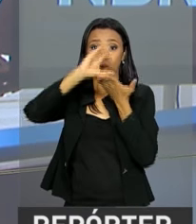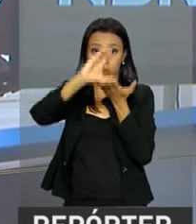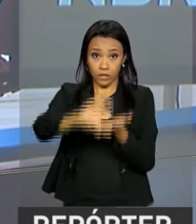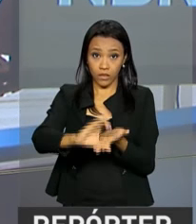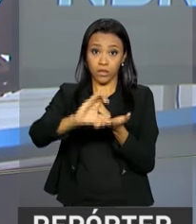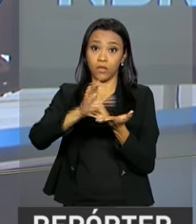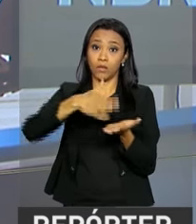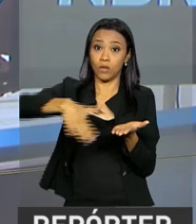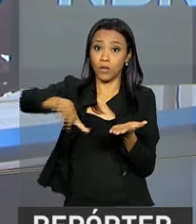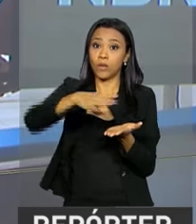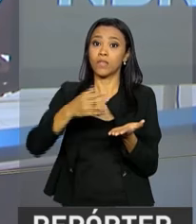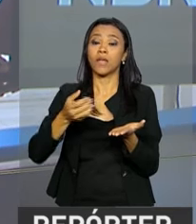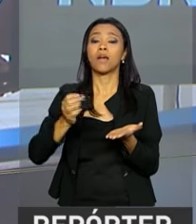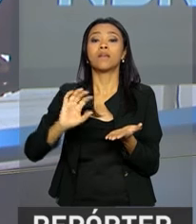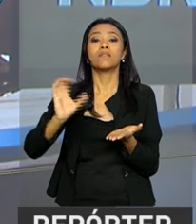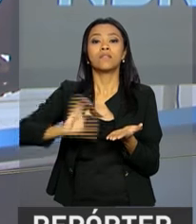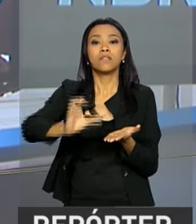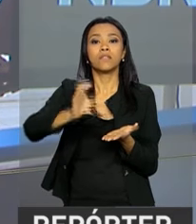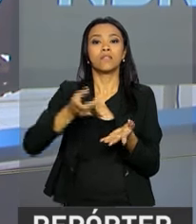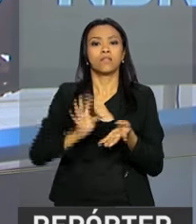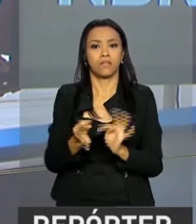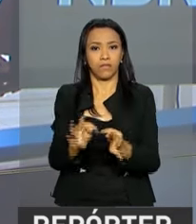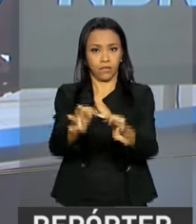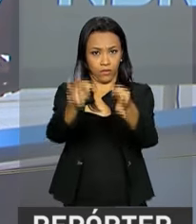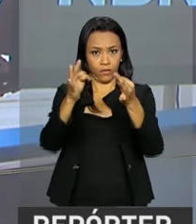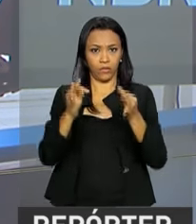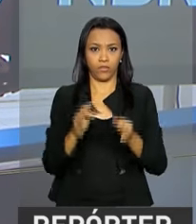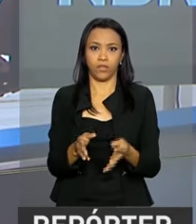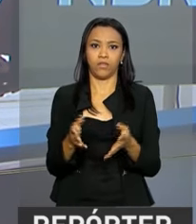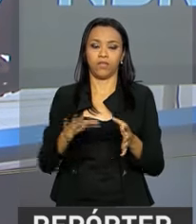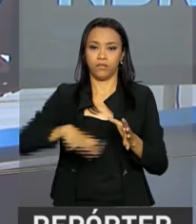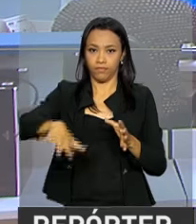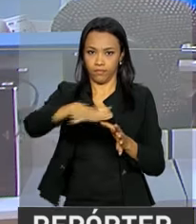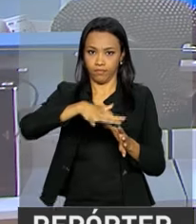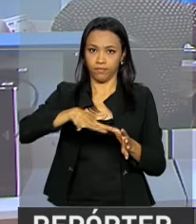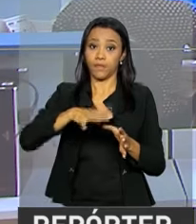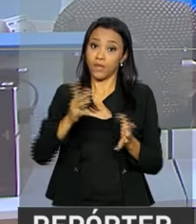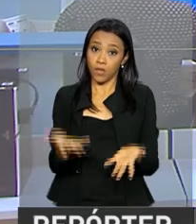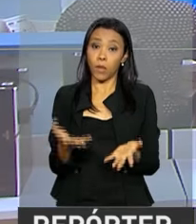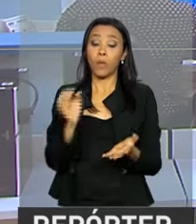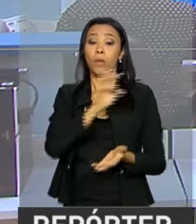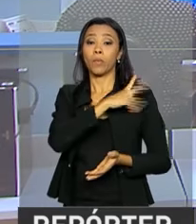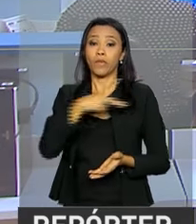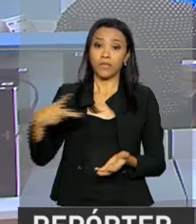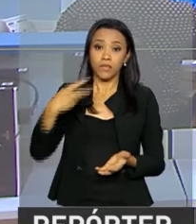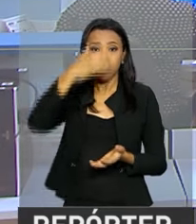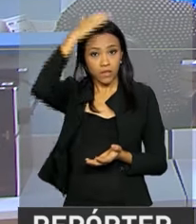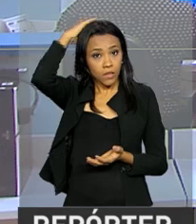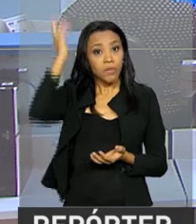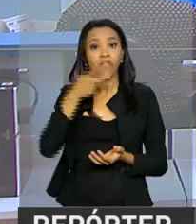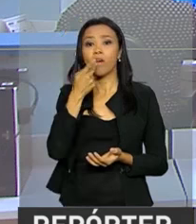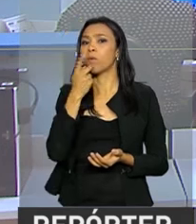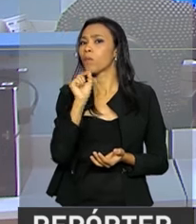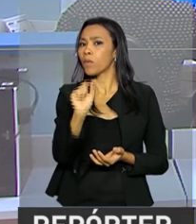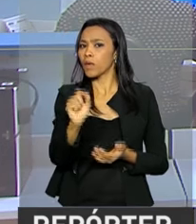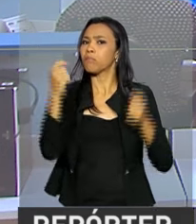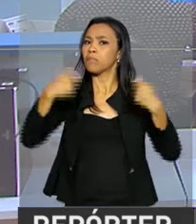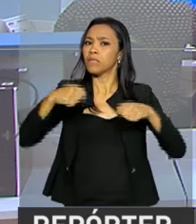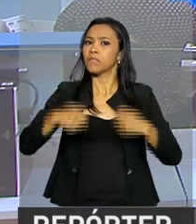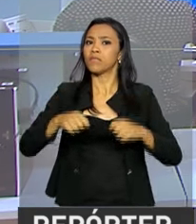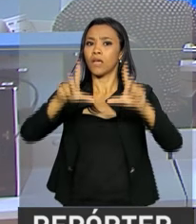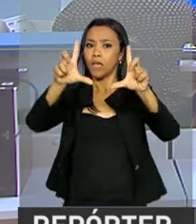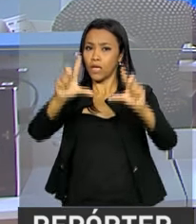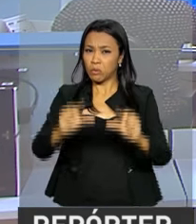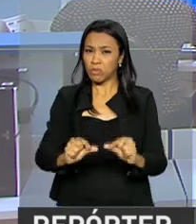da Ciência, Tecnologia, Inovações e Comunicações. O presidente Michel Temer afirmou que é preciso reduzir